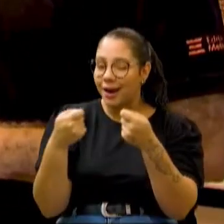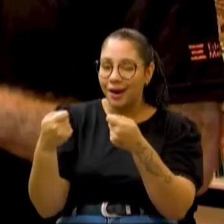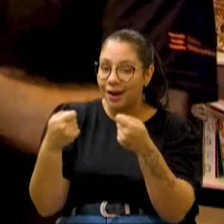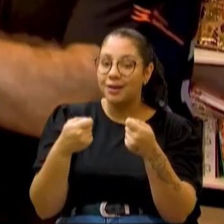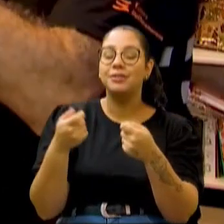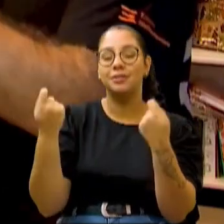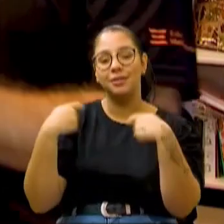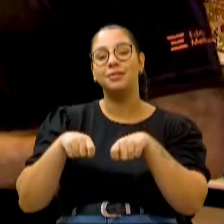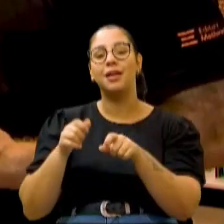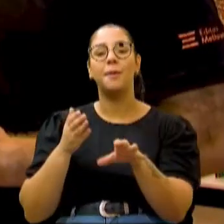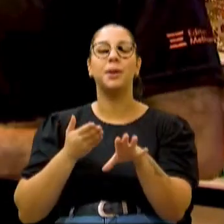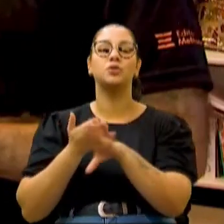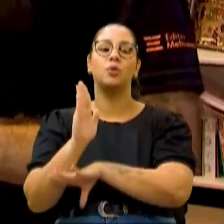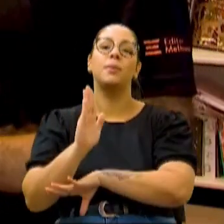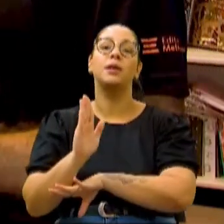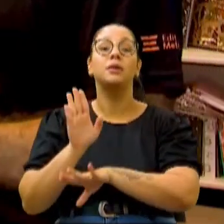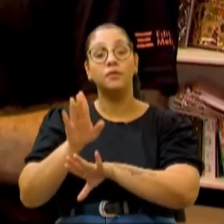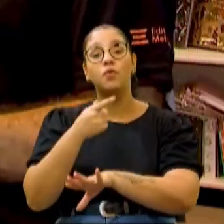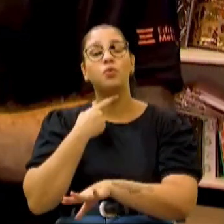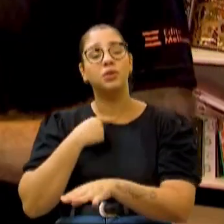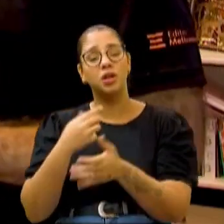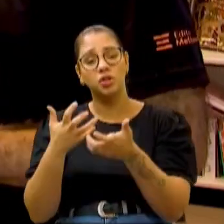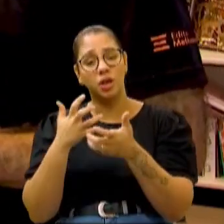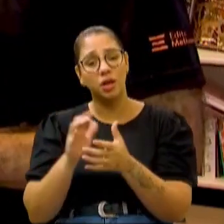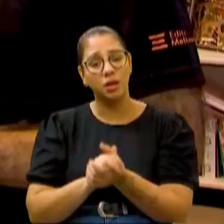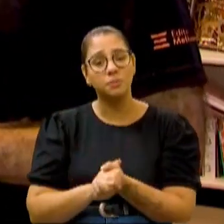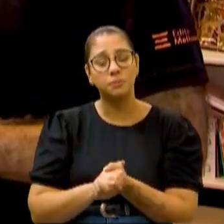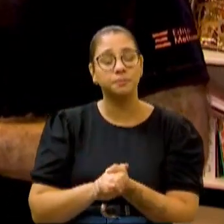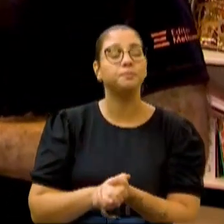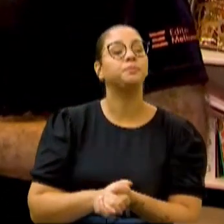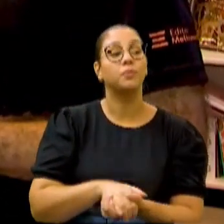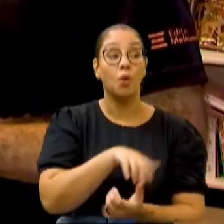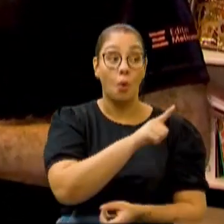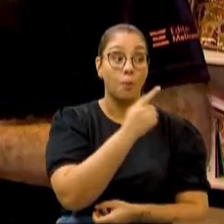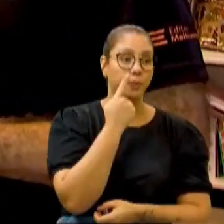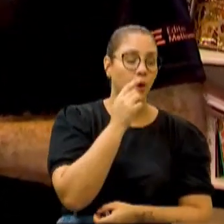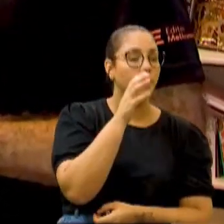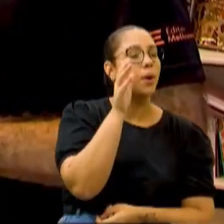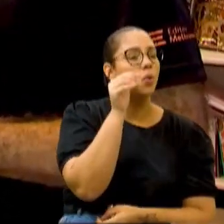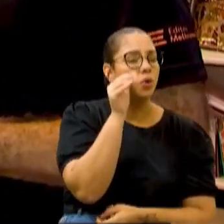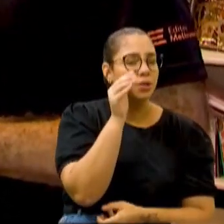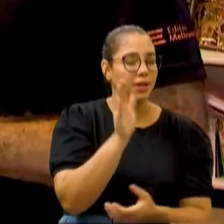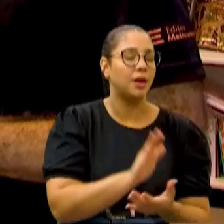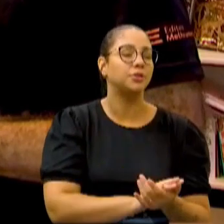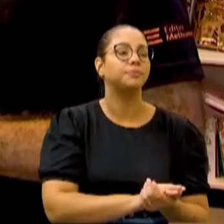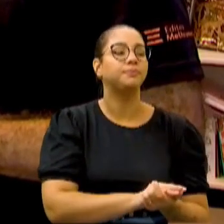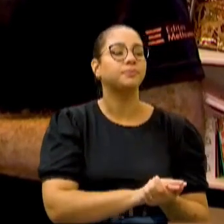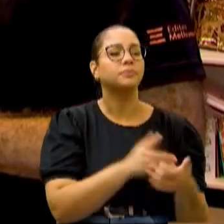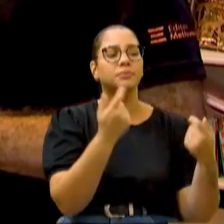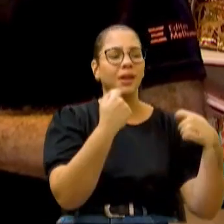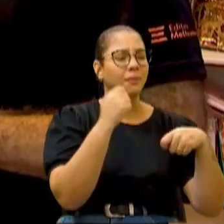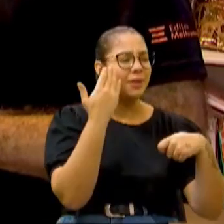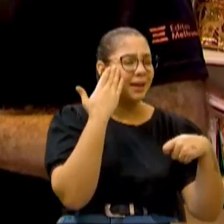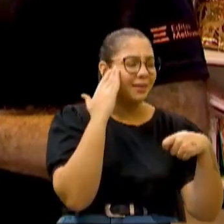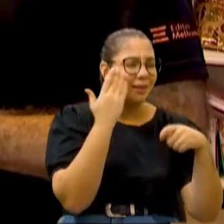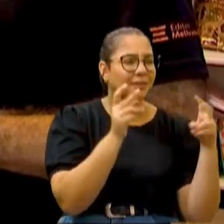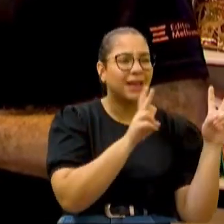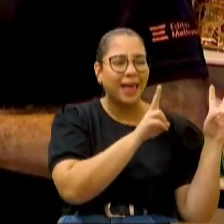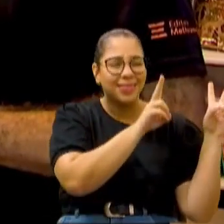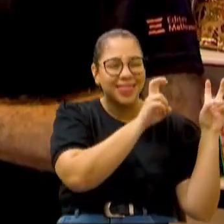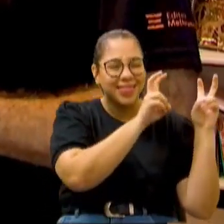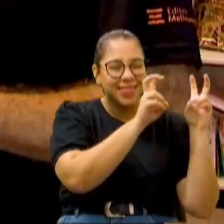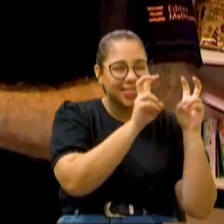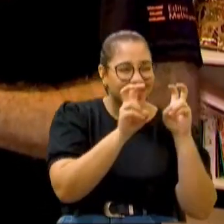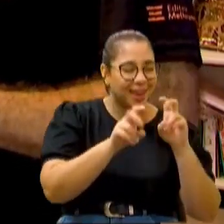consegue. Dá para superar isso, né? É uma questão de querer mesmo. Ismael, por exemplo, uma curiosidade, você tem que entender de todos os